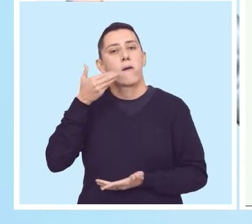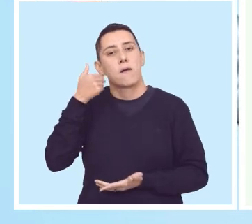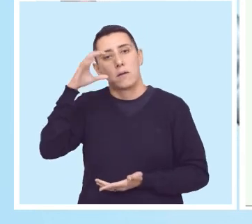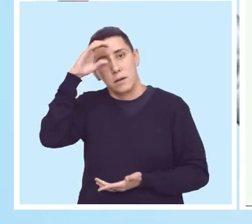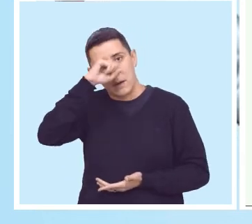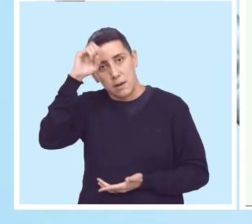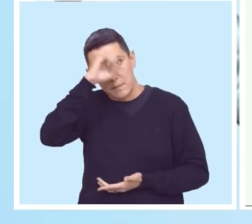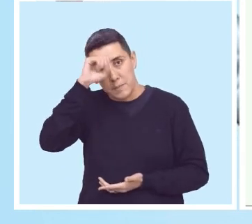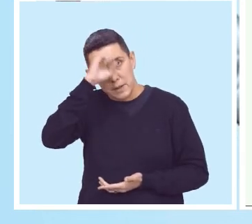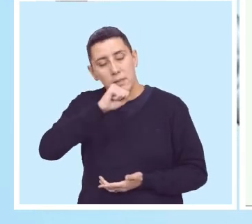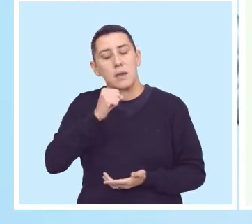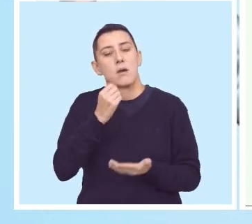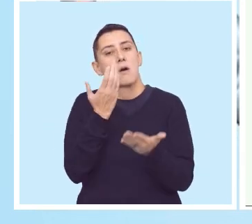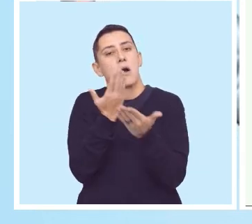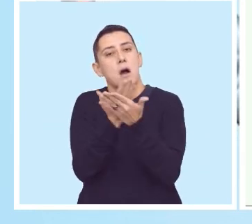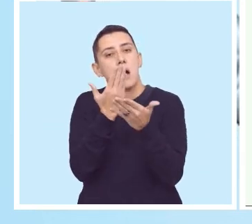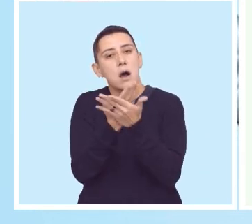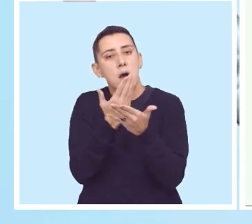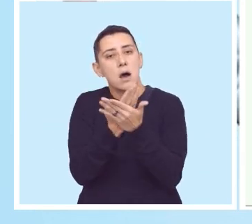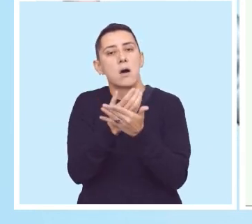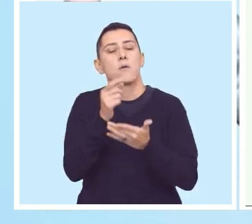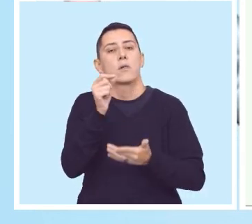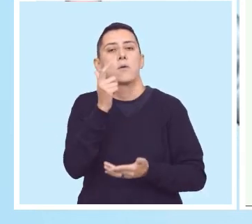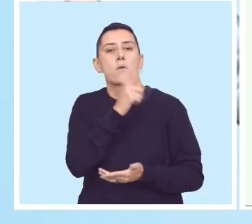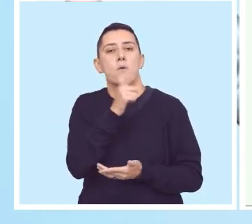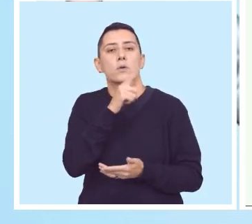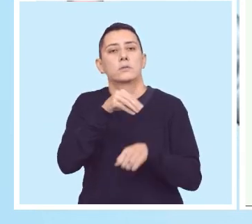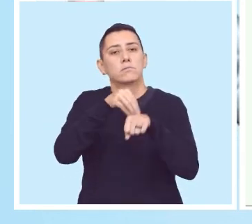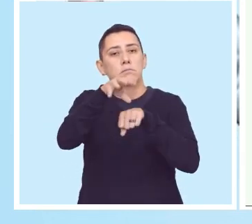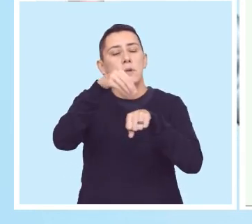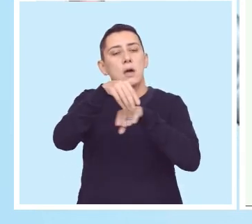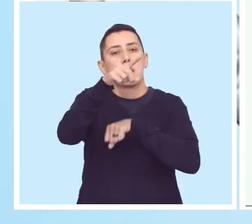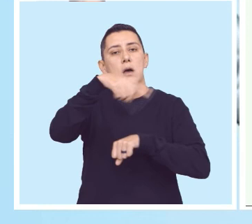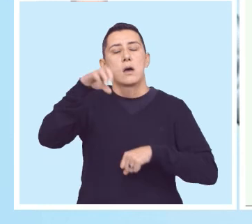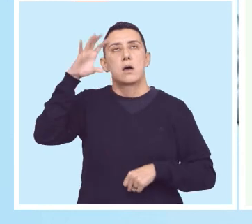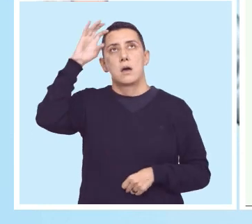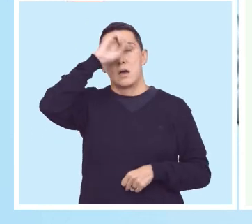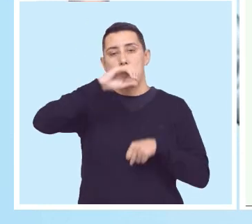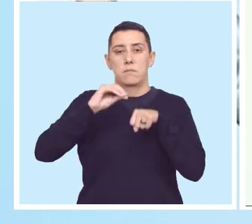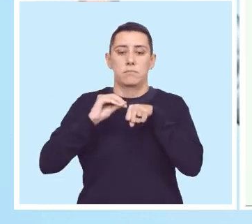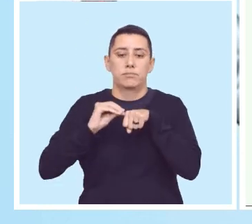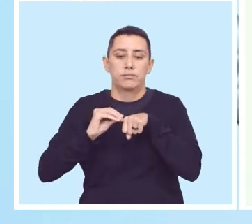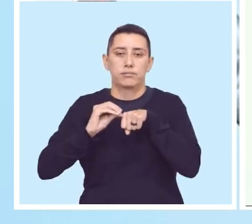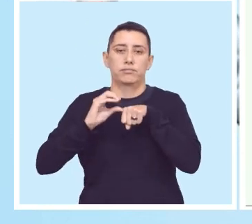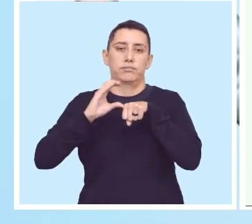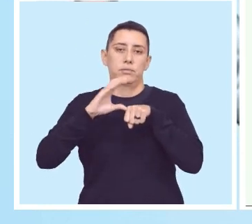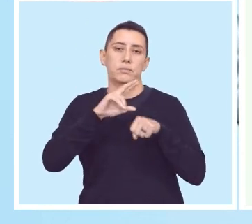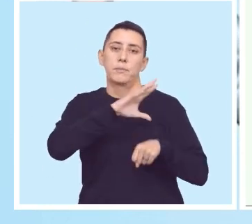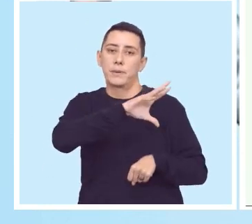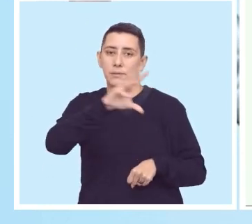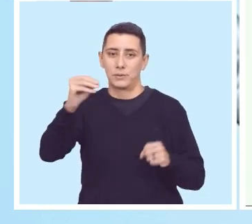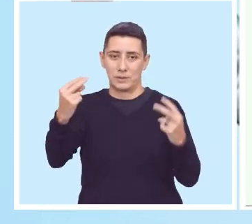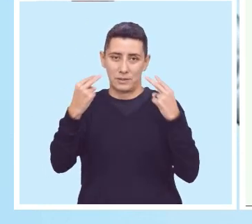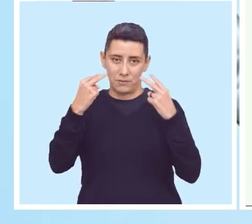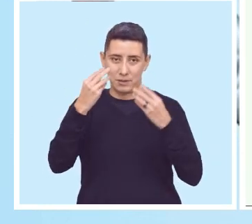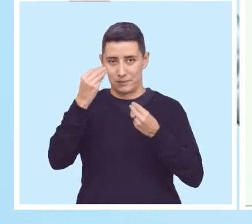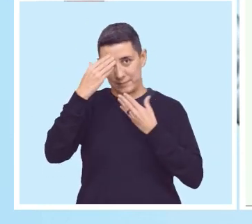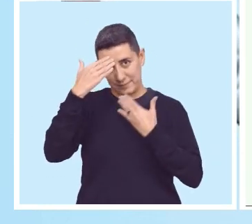sido uma Open Class que tenha levado algum conhecimento adicional para você que está assistindo.